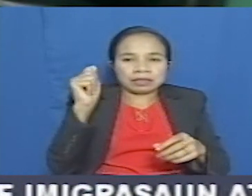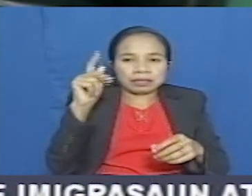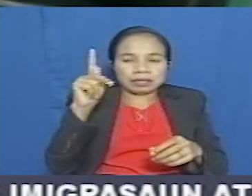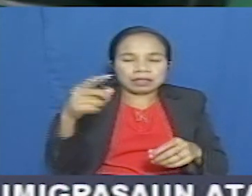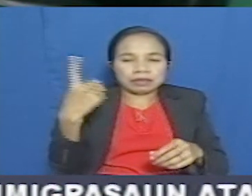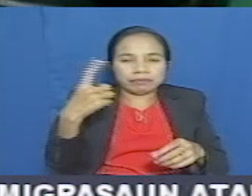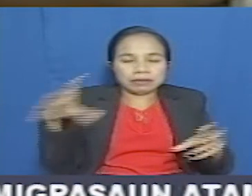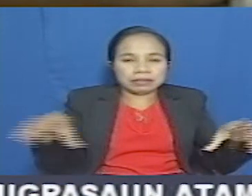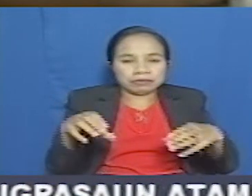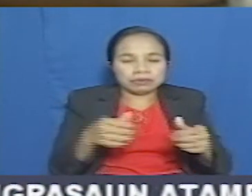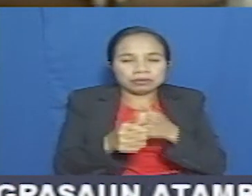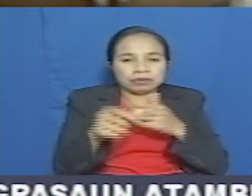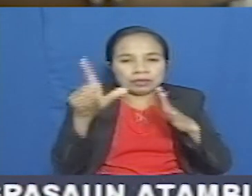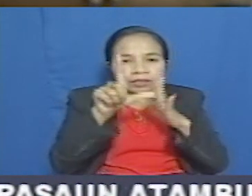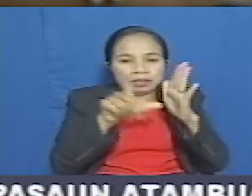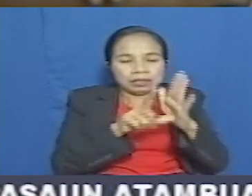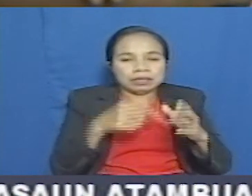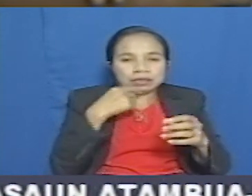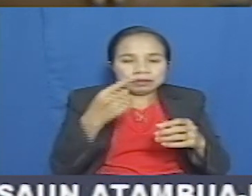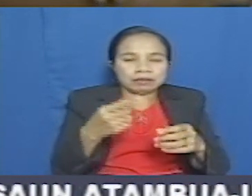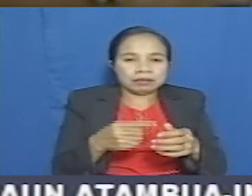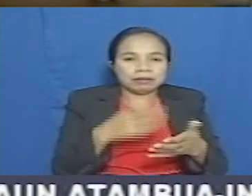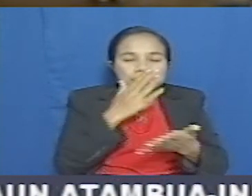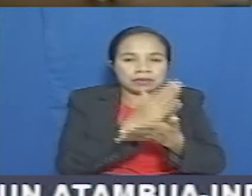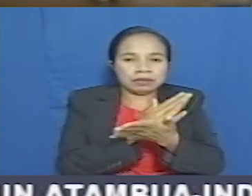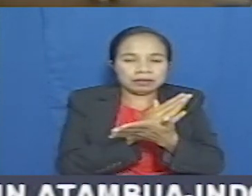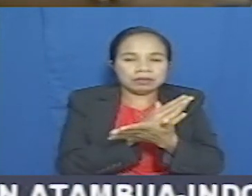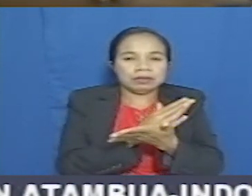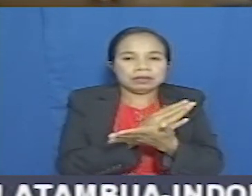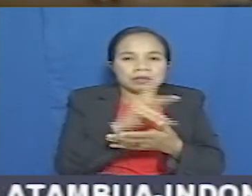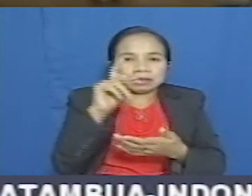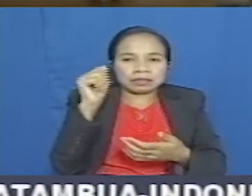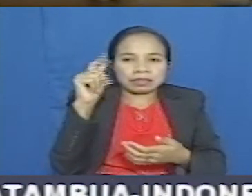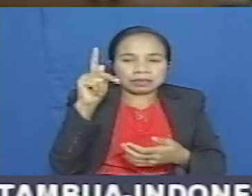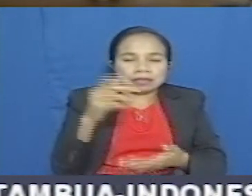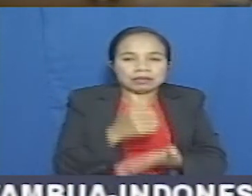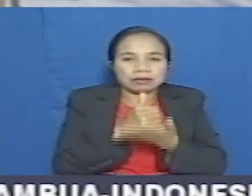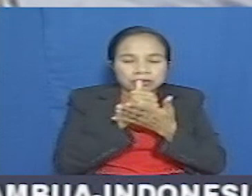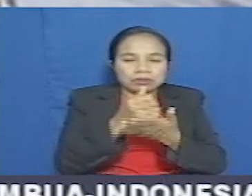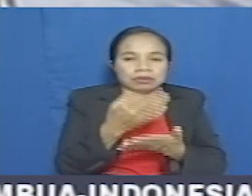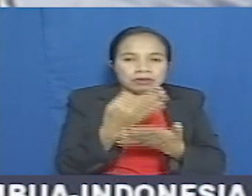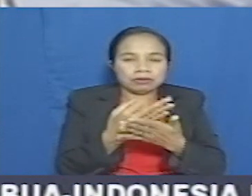fatin cumpre serviço tur lei. De beharuca ba prevenção no combate à corrupção, rodi salva o